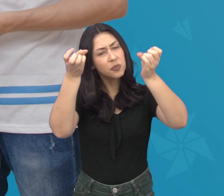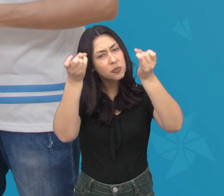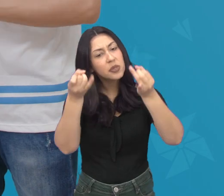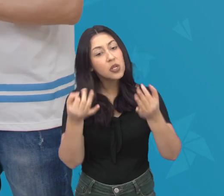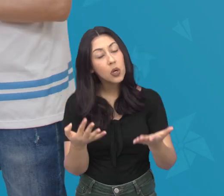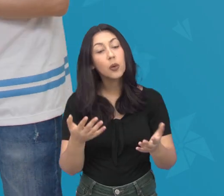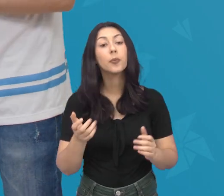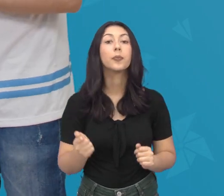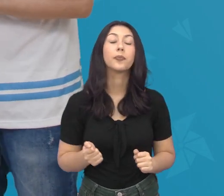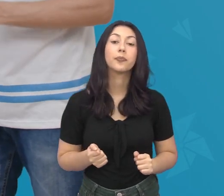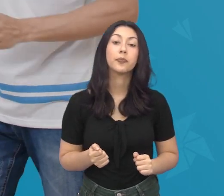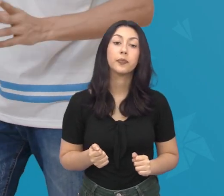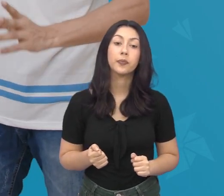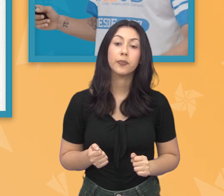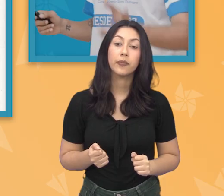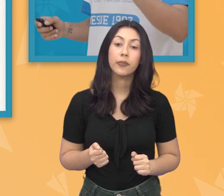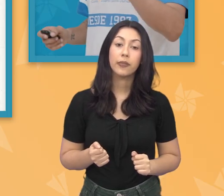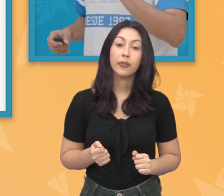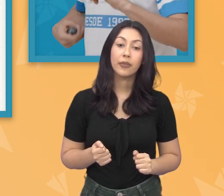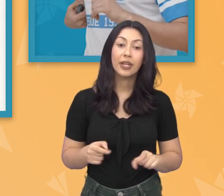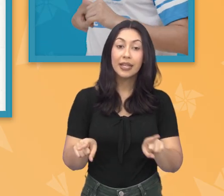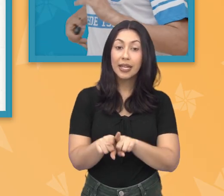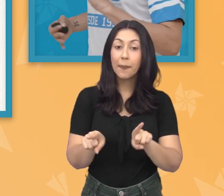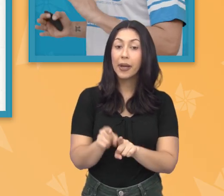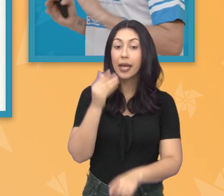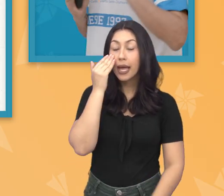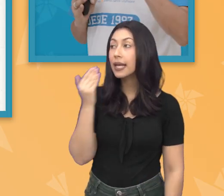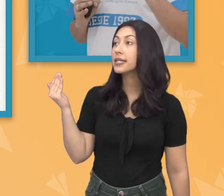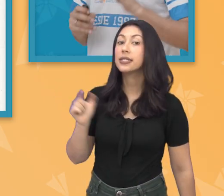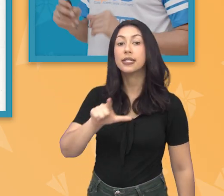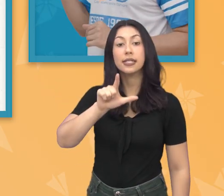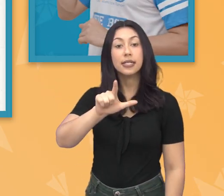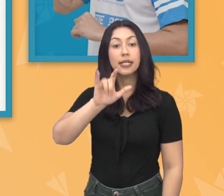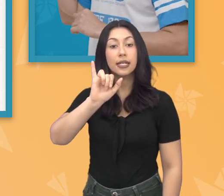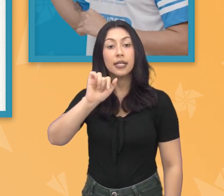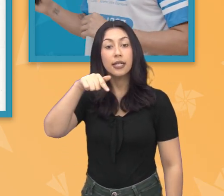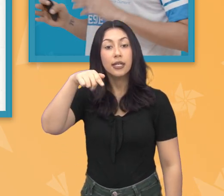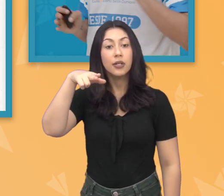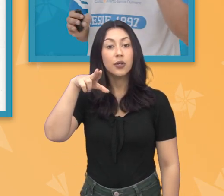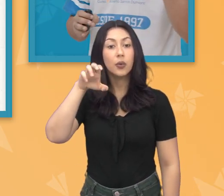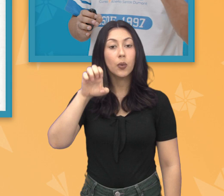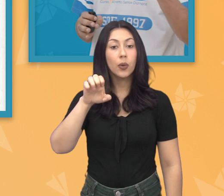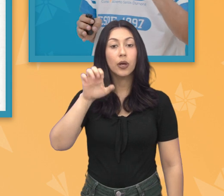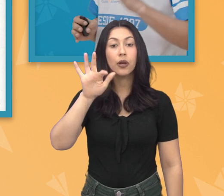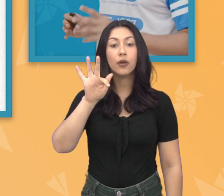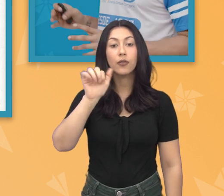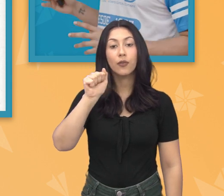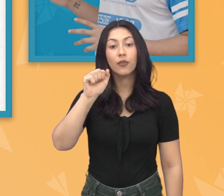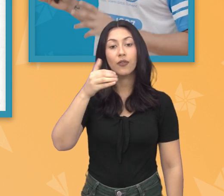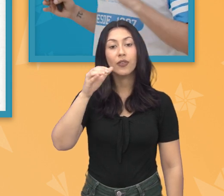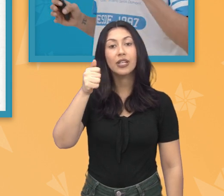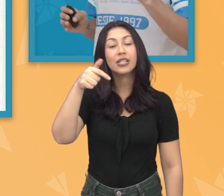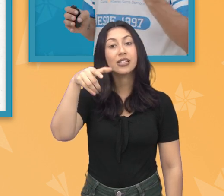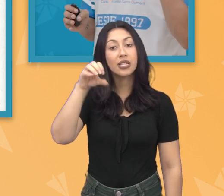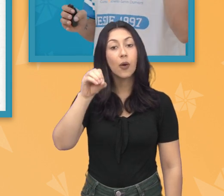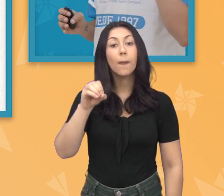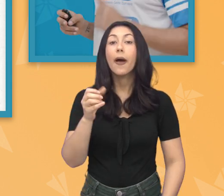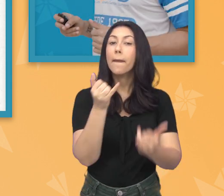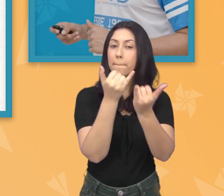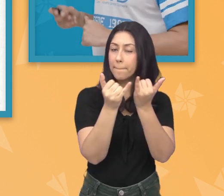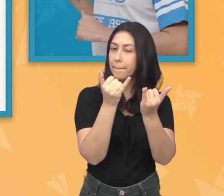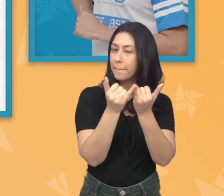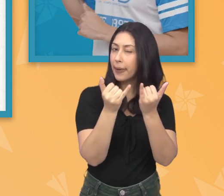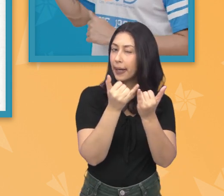de separação de misturas homogêneas, né? A liquefação fracionada é um tipo de separação de mistura